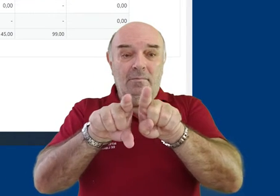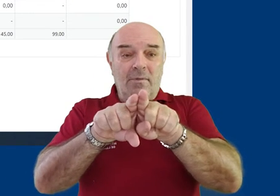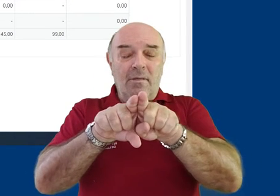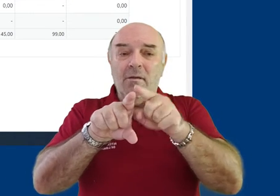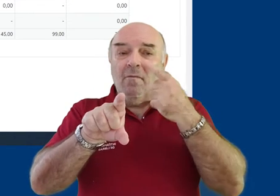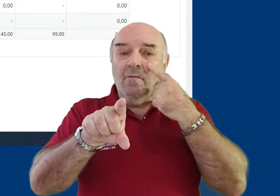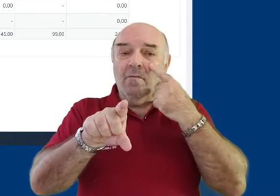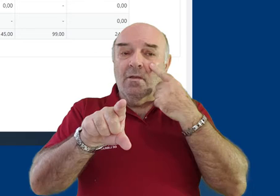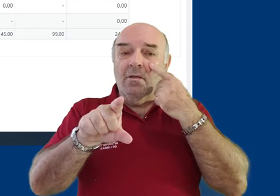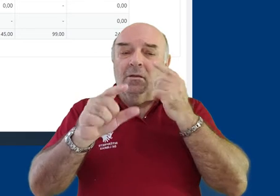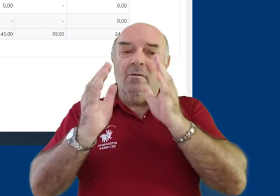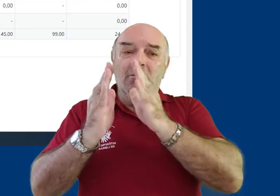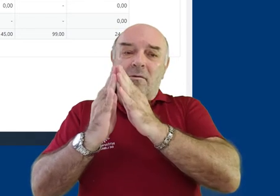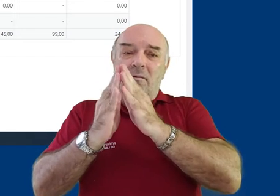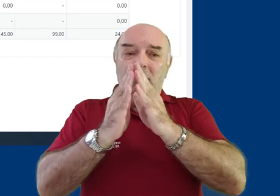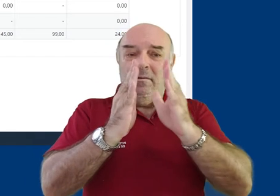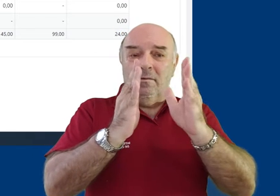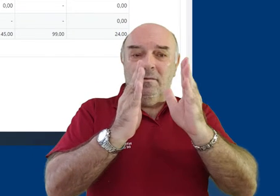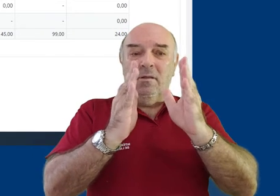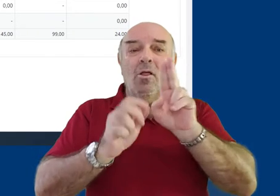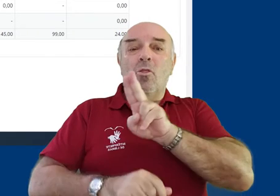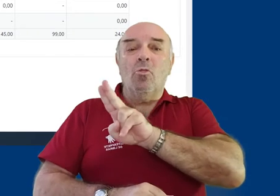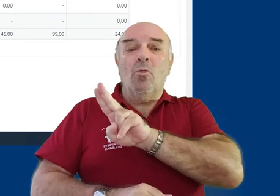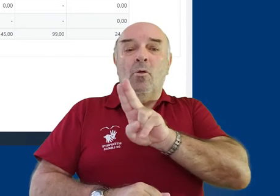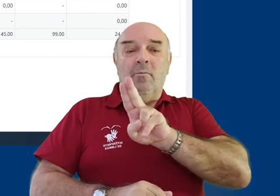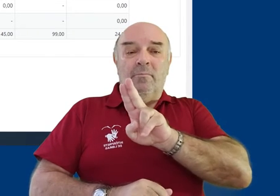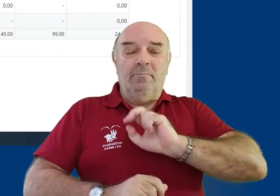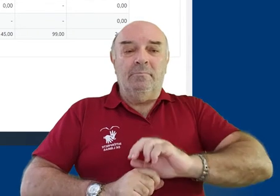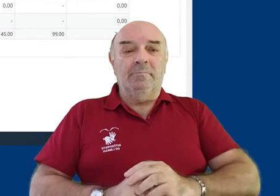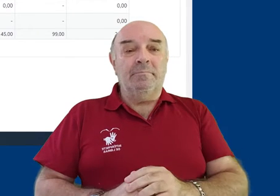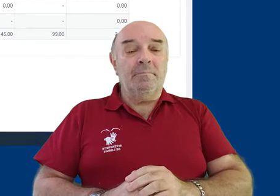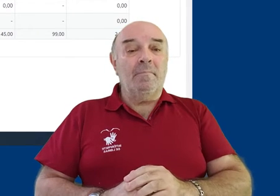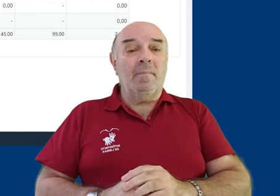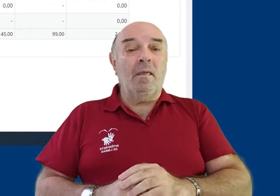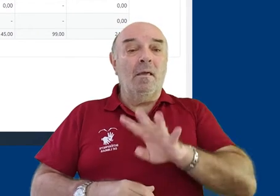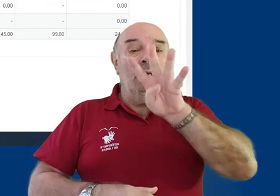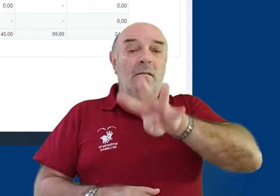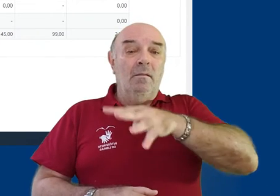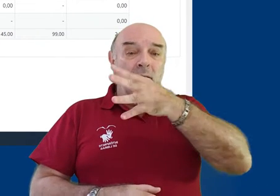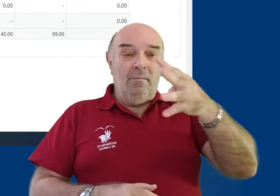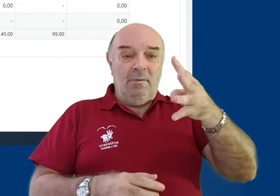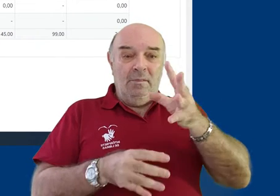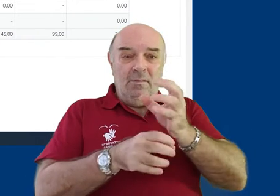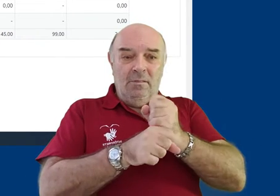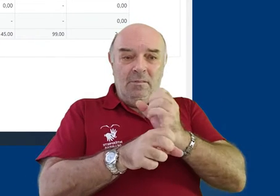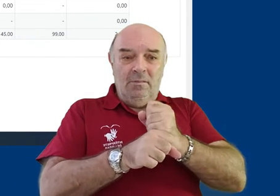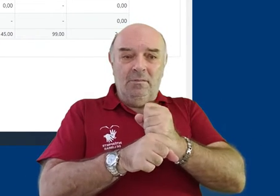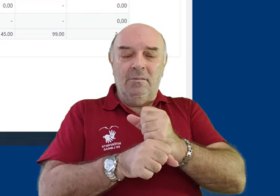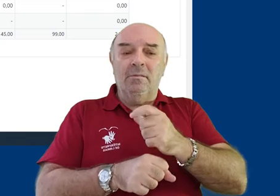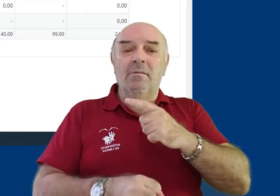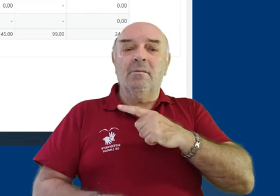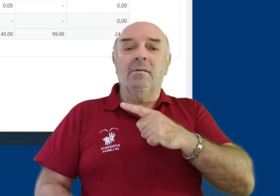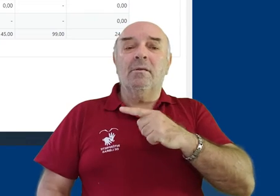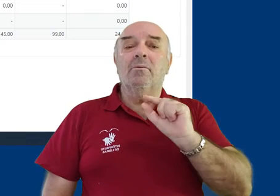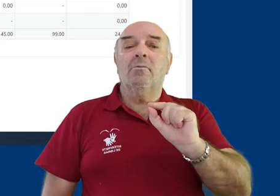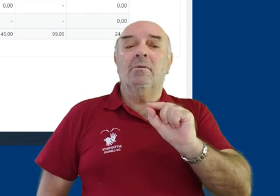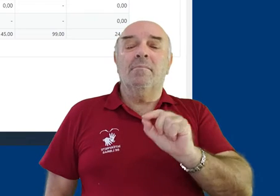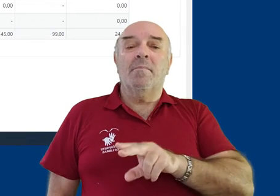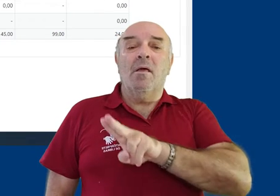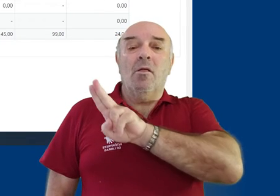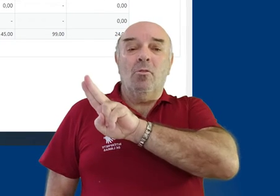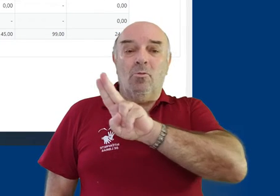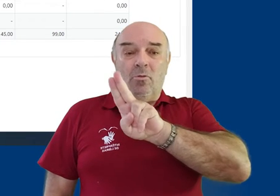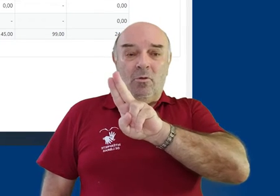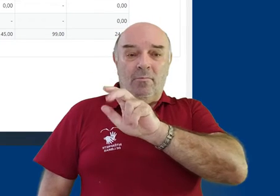nós podemos isolar o nome a tabela de notas possui o nome dos